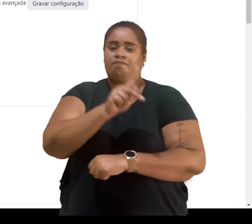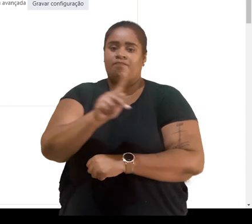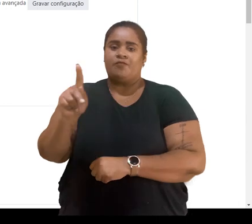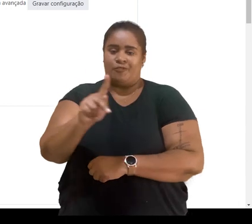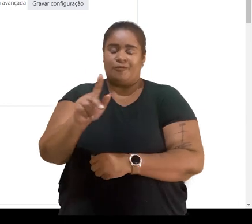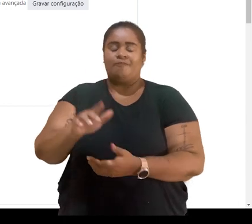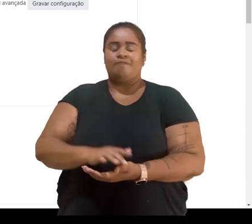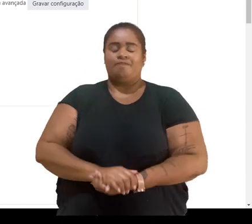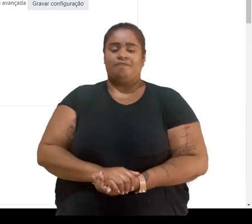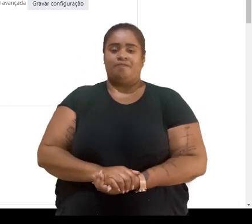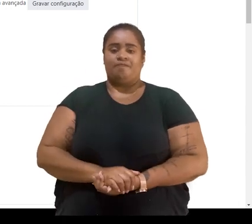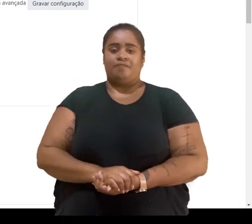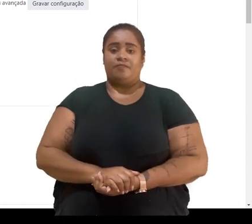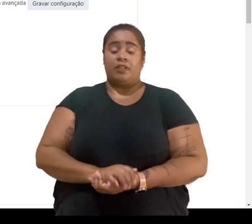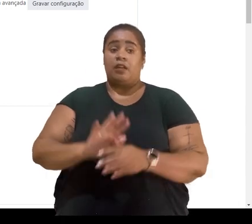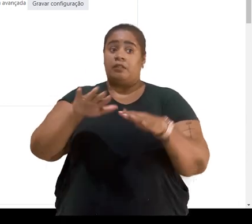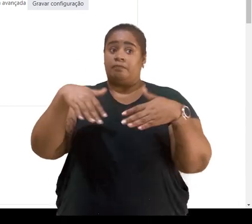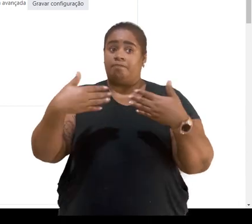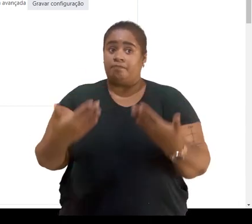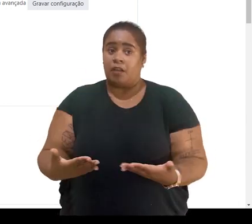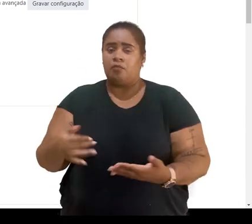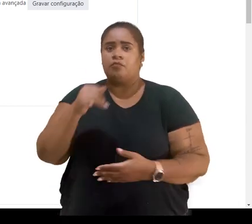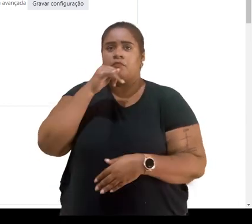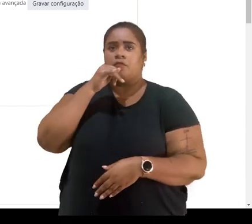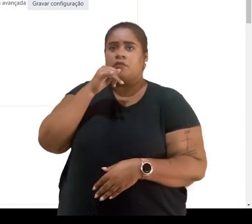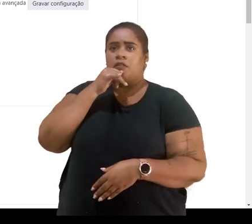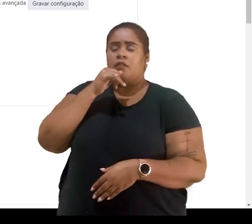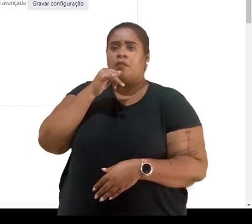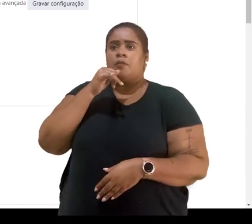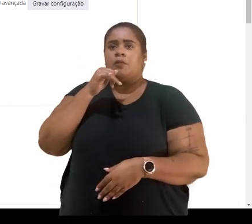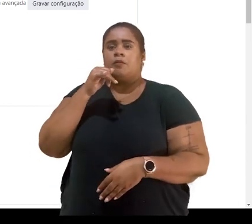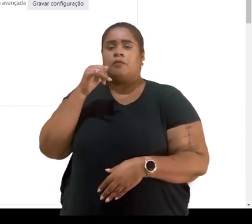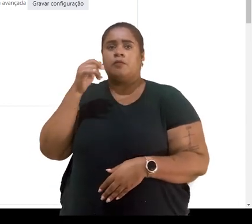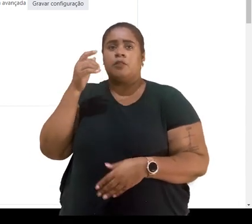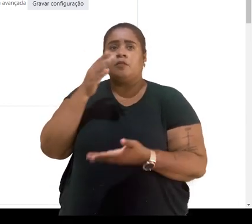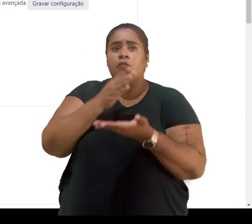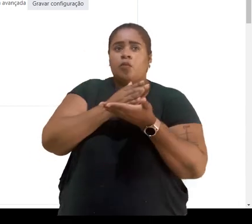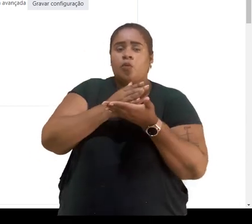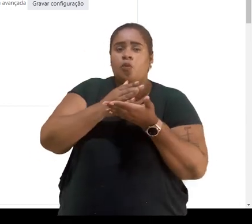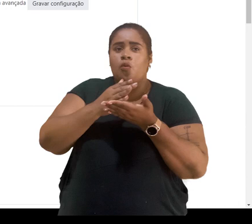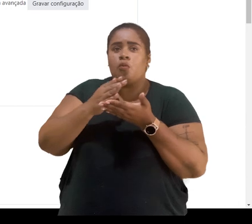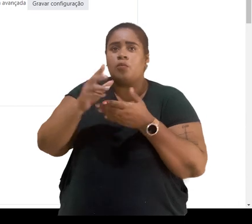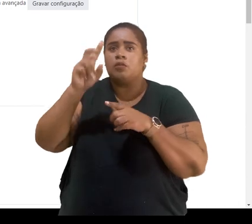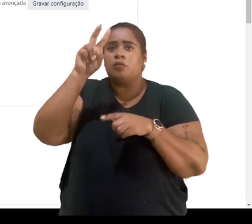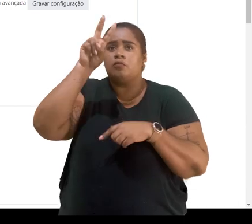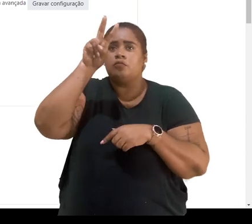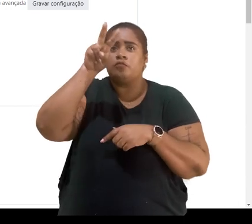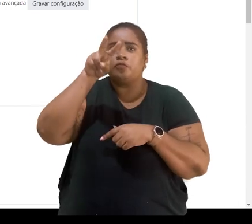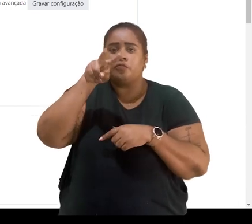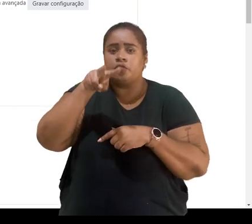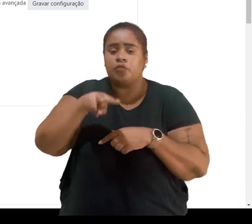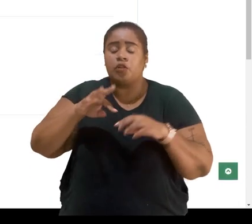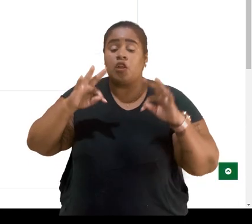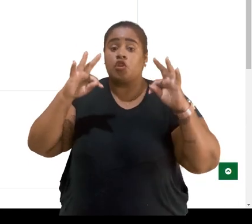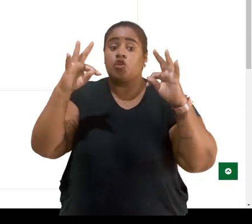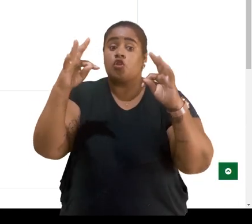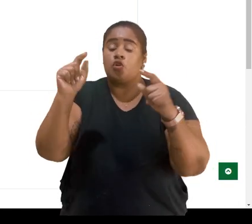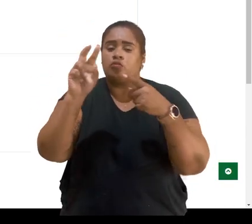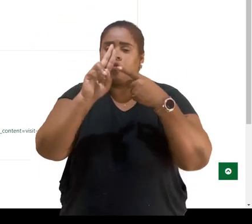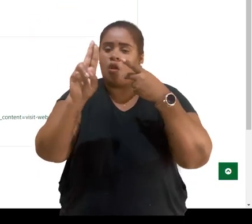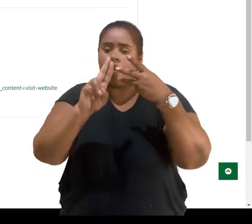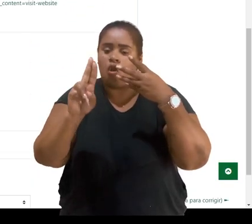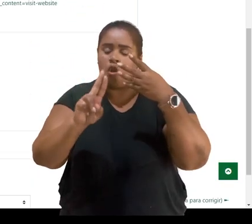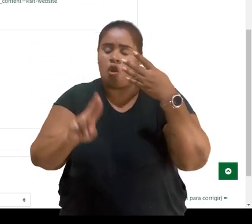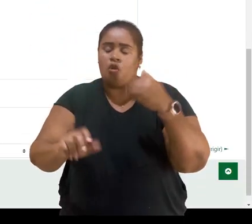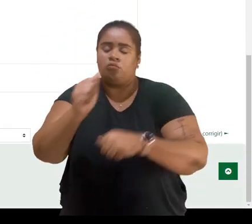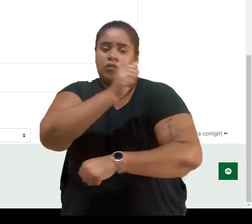configurado de itens pelo professor neste caso aqui do exemplo nós estamos inicialmente vendo em lista